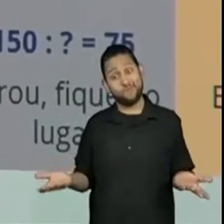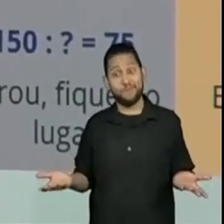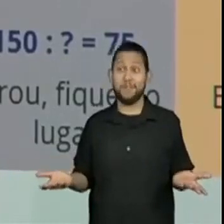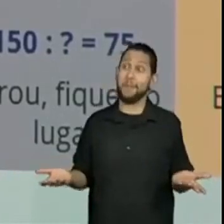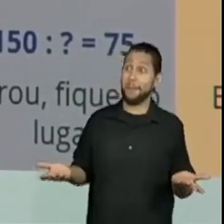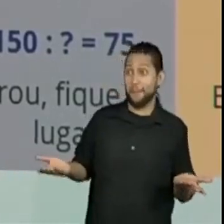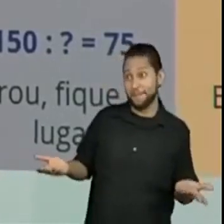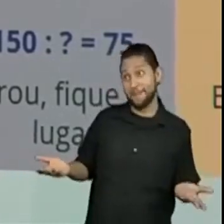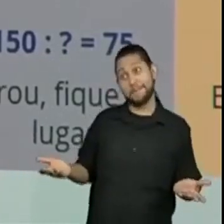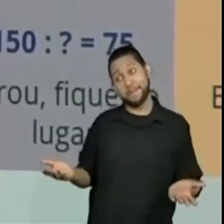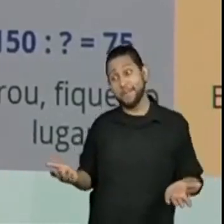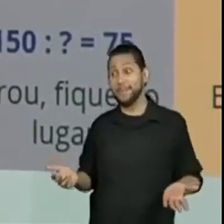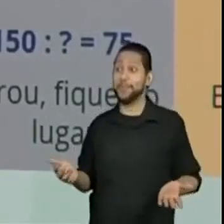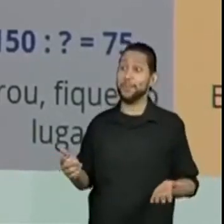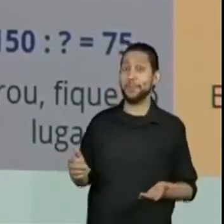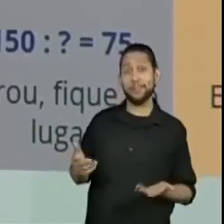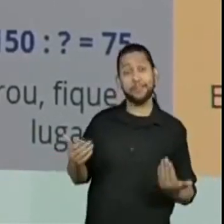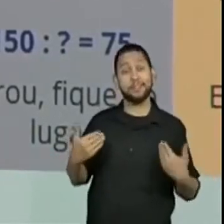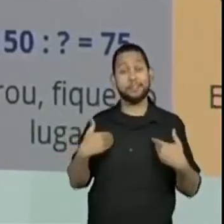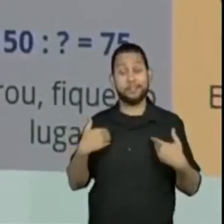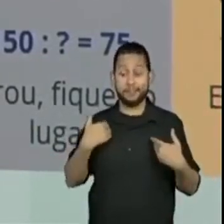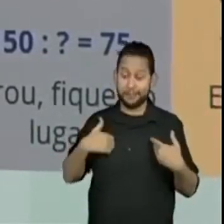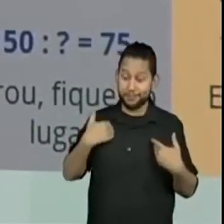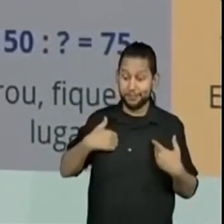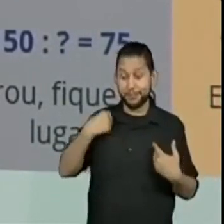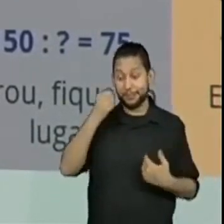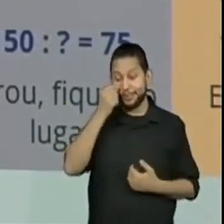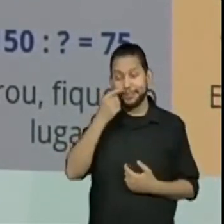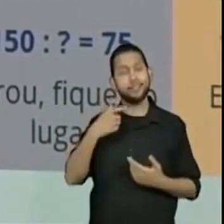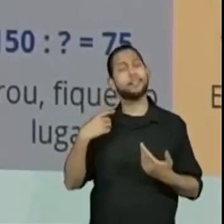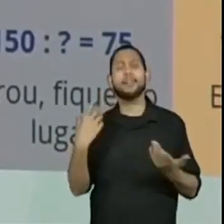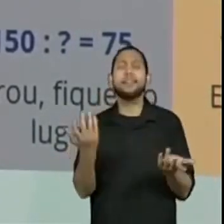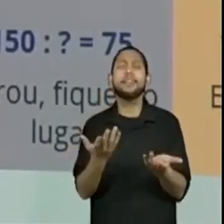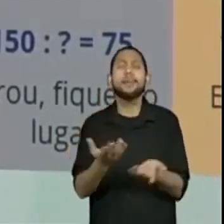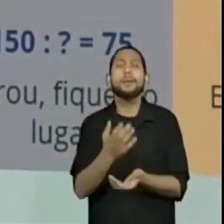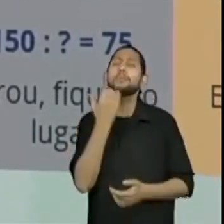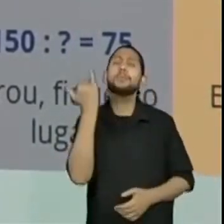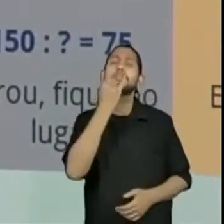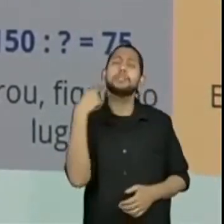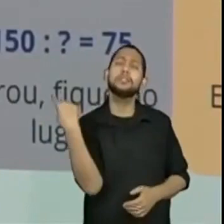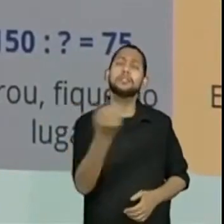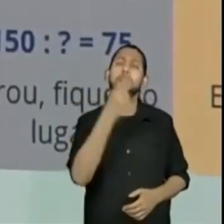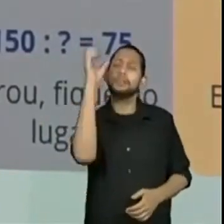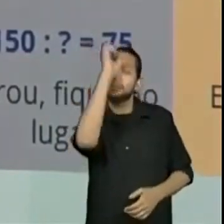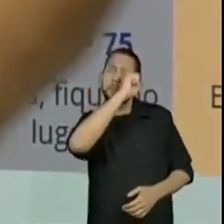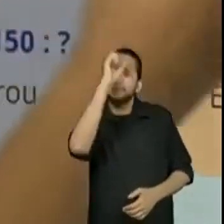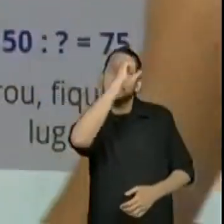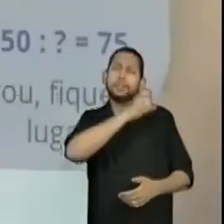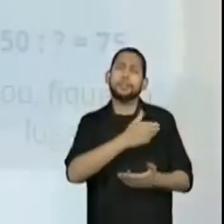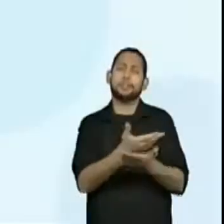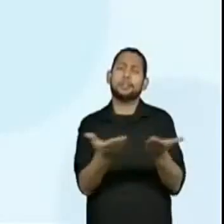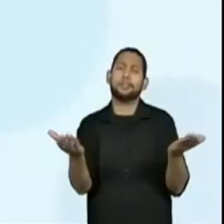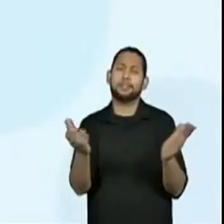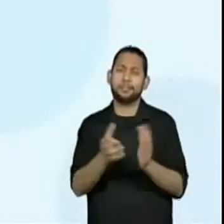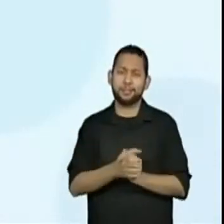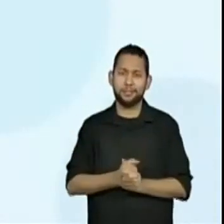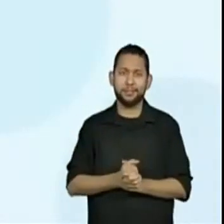beleza para quem? Para mim não é. Para nós que estamos aqui jogando. Para os alunos, não talvez. É? Para os alunos,